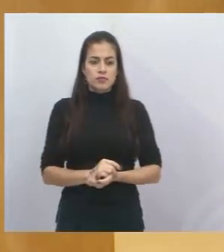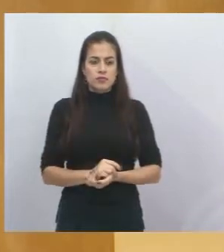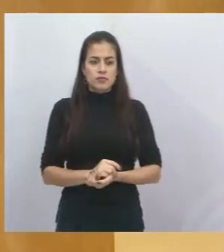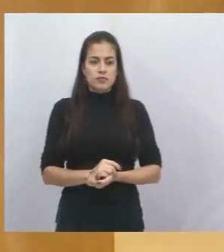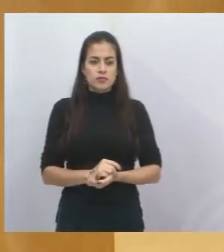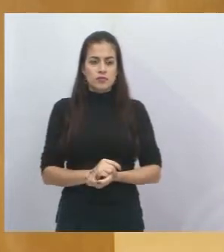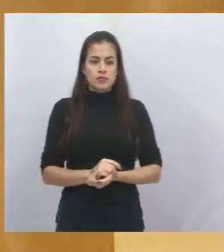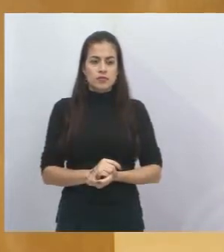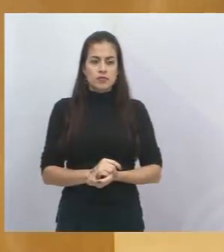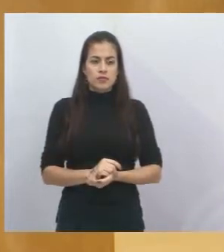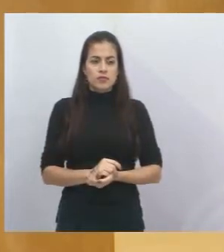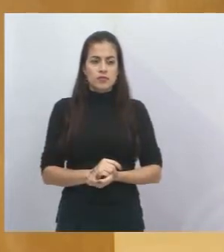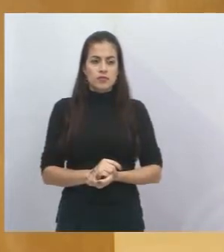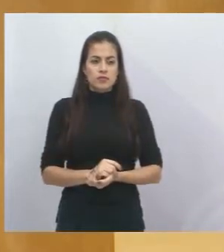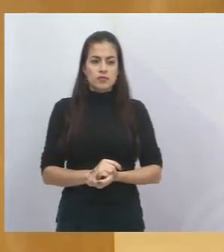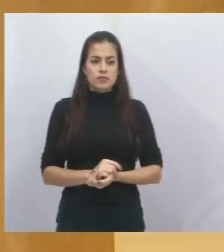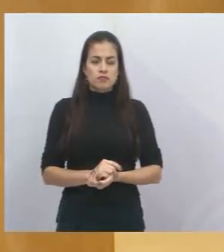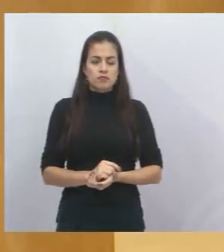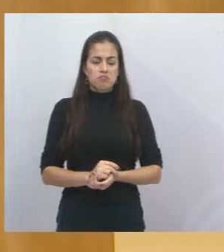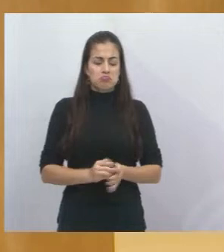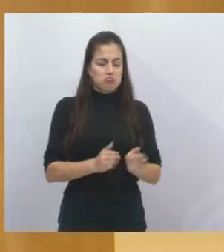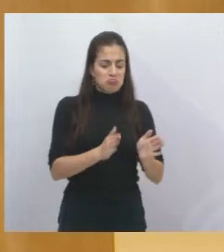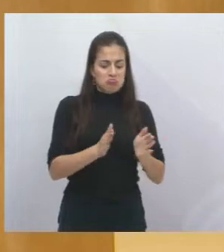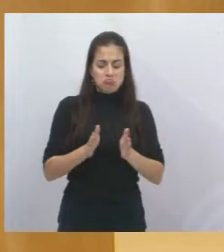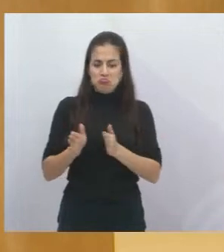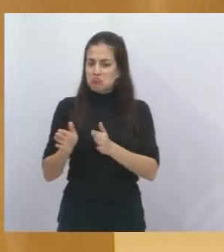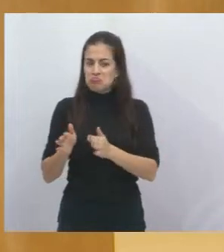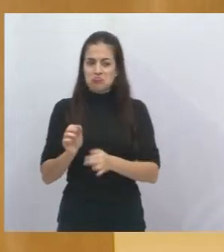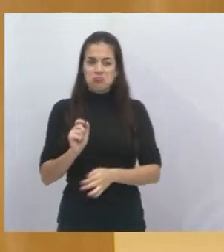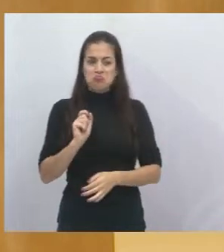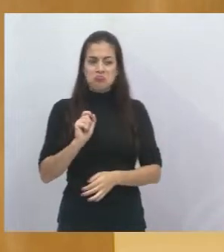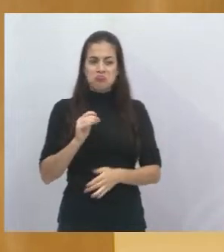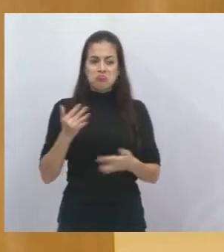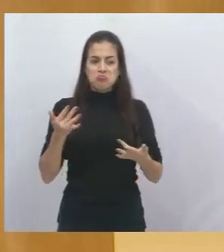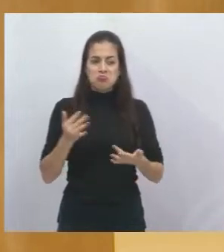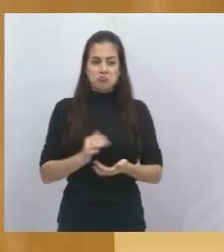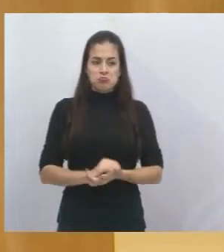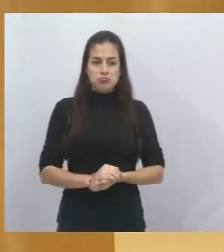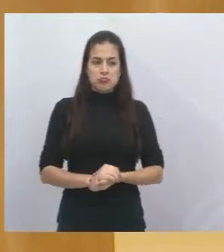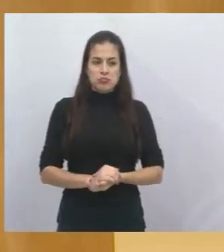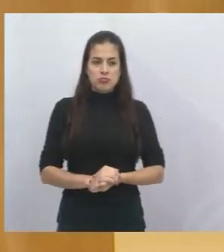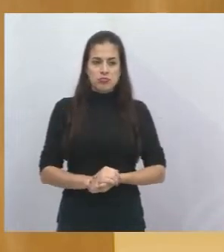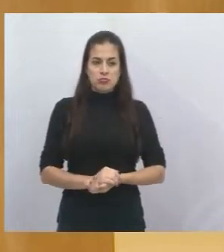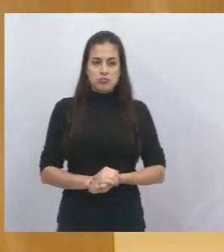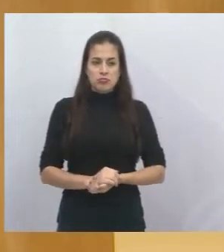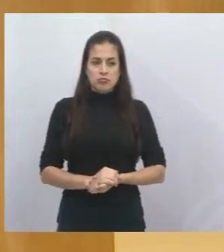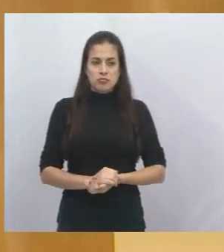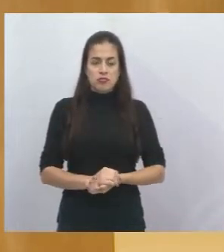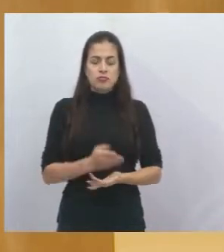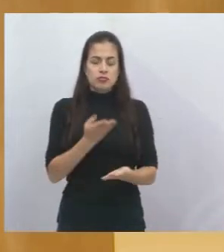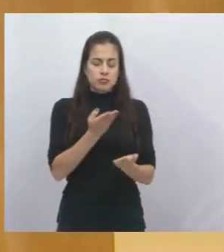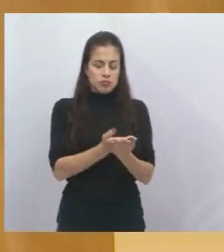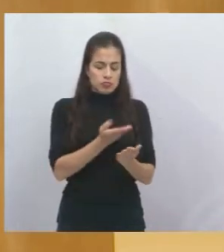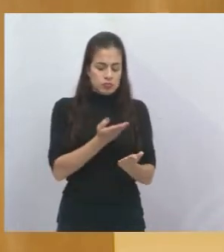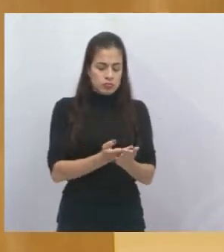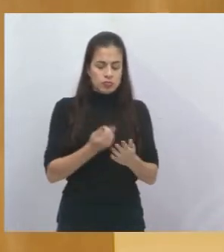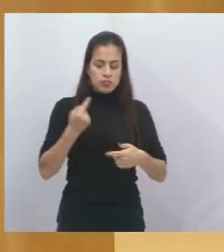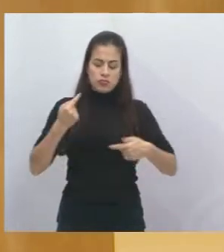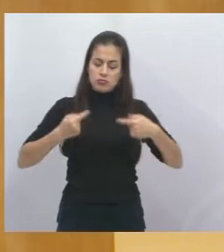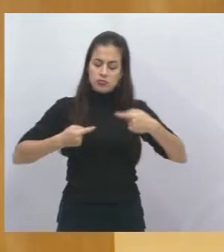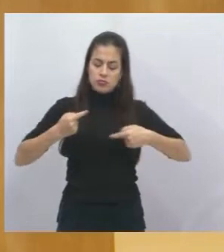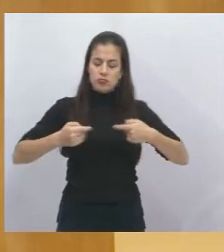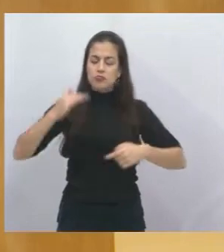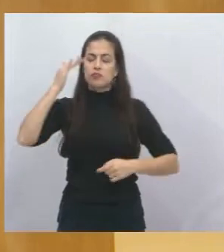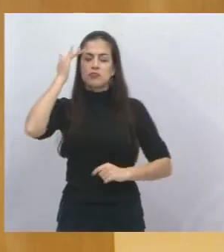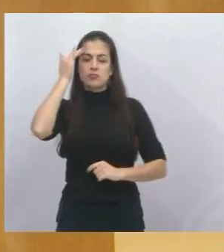para que caminho for, para que for e para que seja. Eu vou estudar, vou discutir, vou